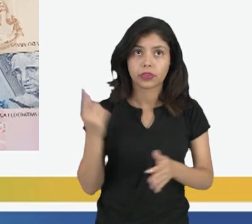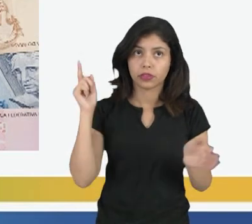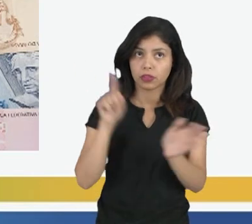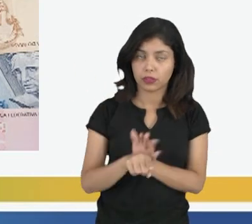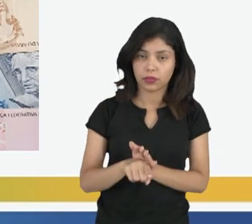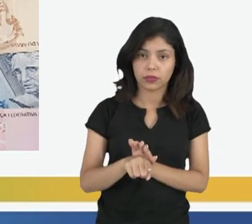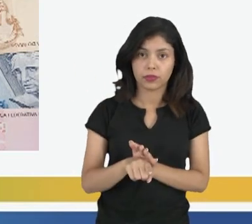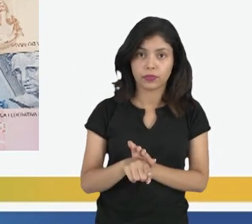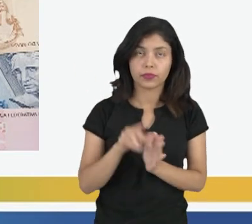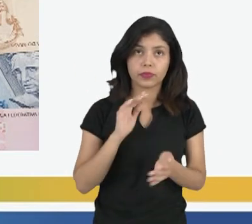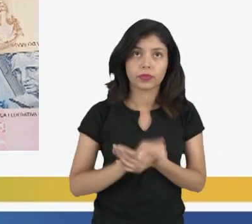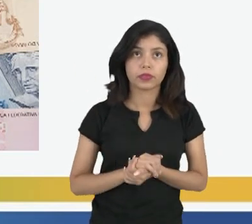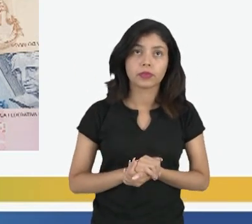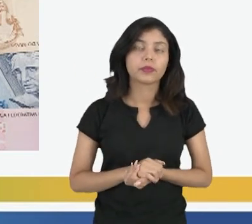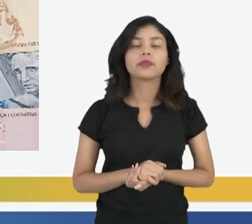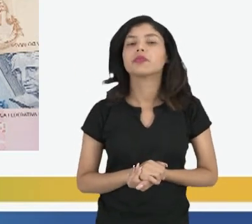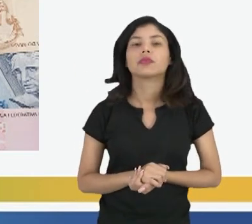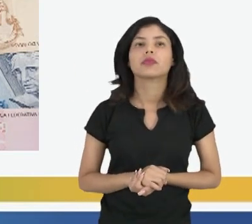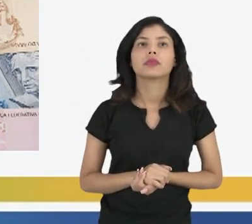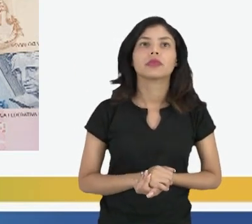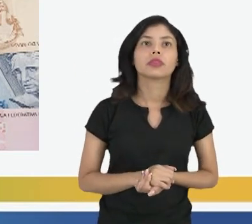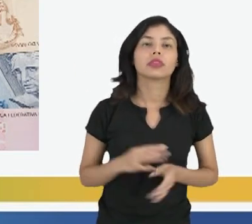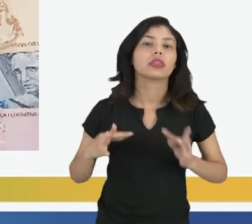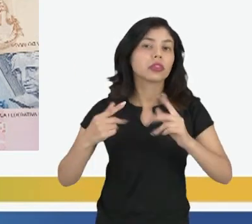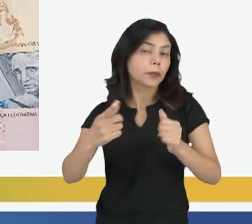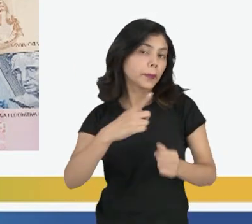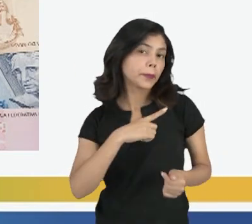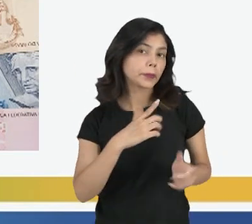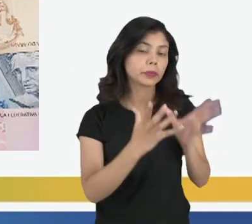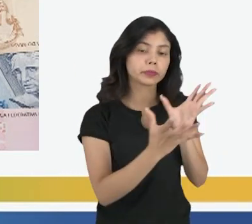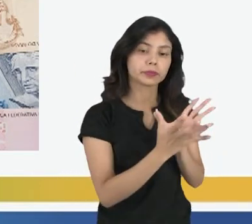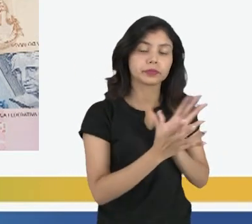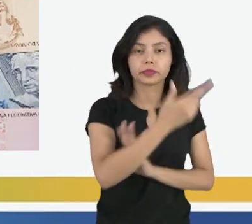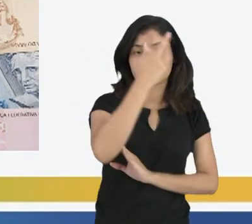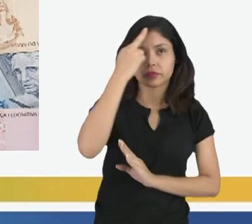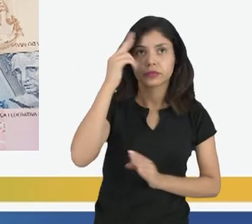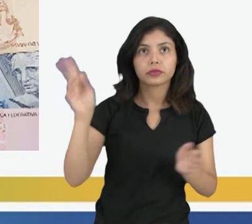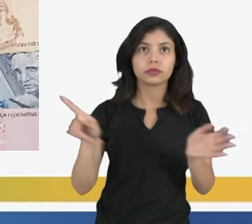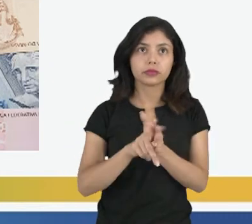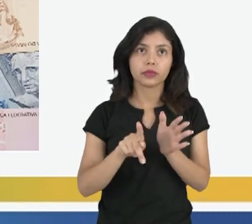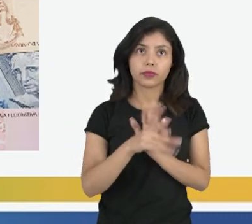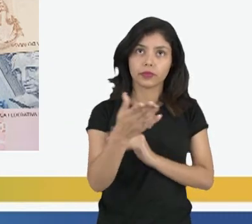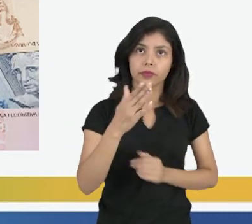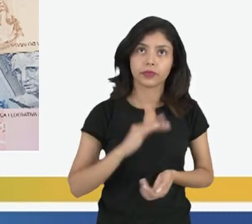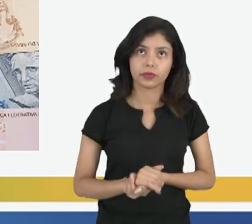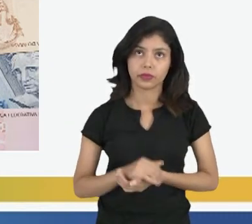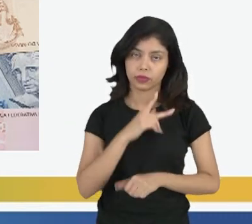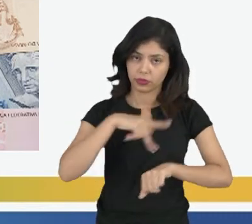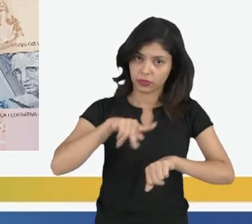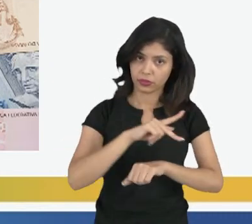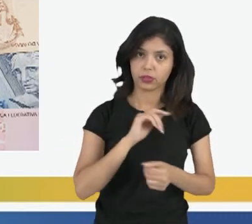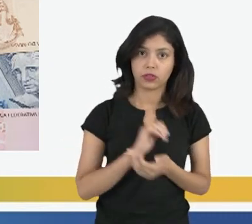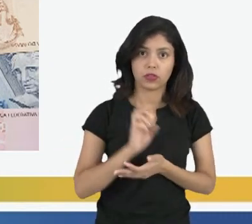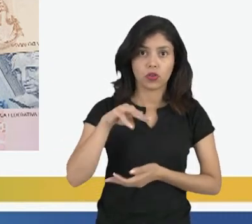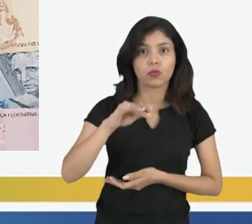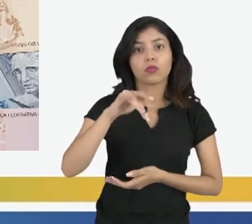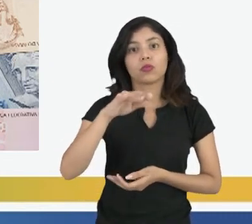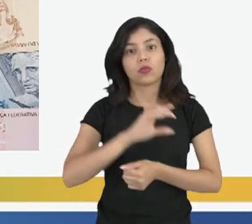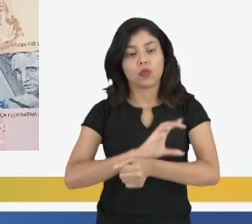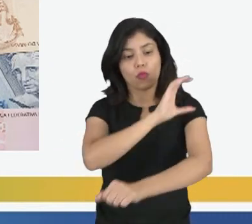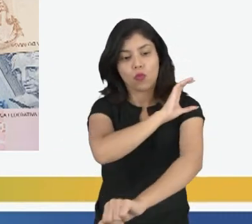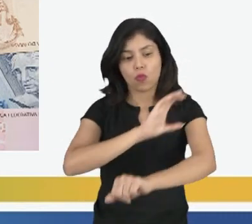as questões é de ter uma comunidade com história próprio nós temos um país multicultural